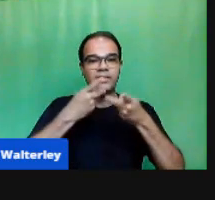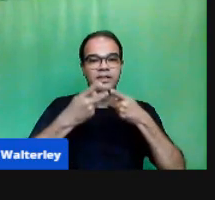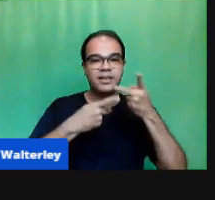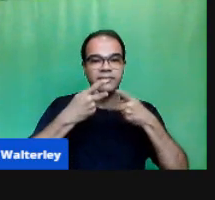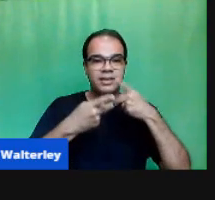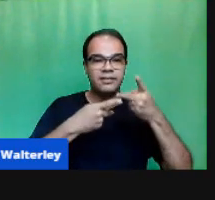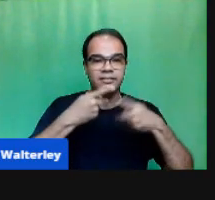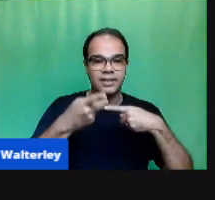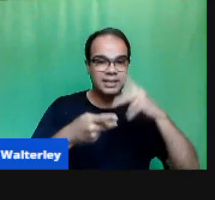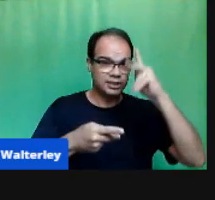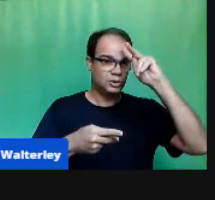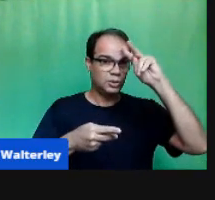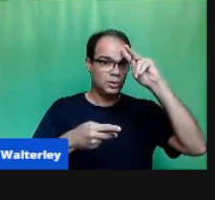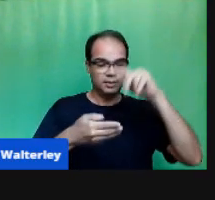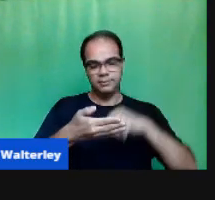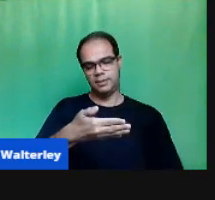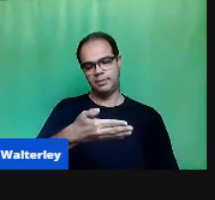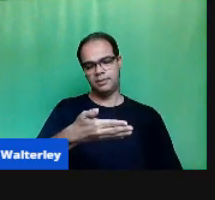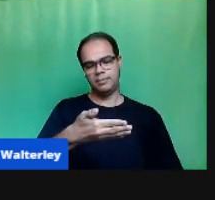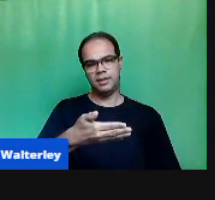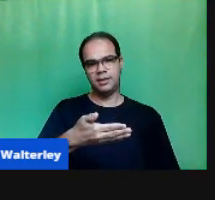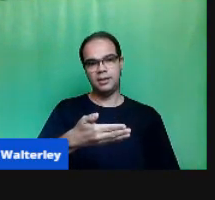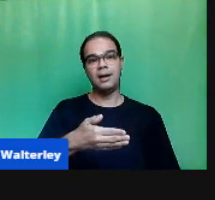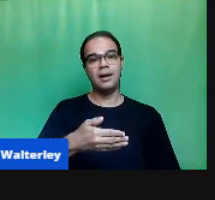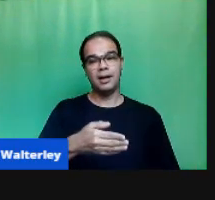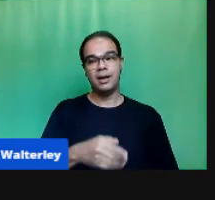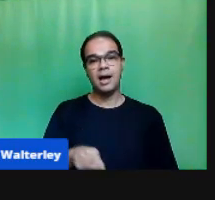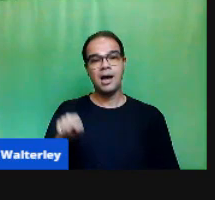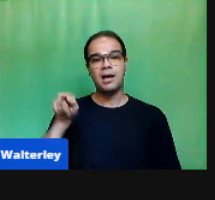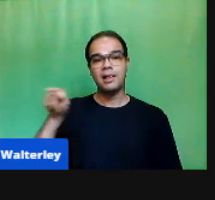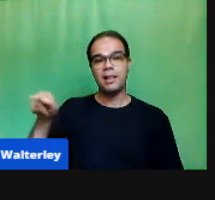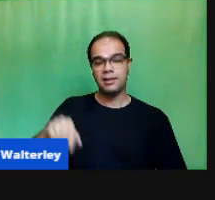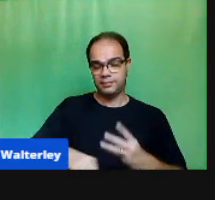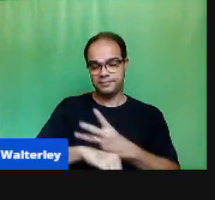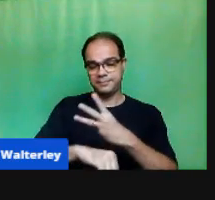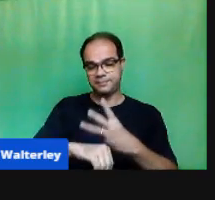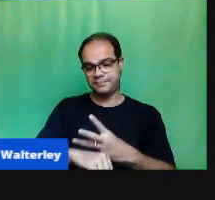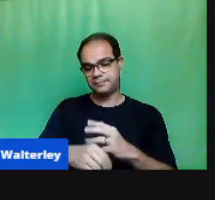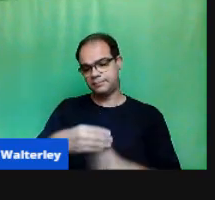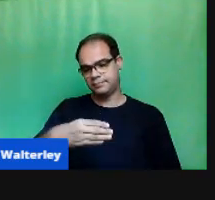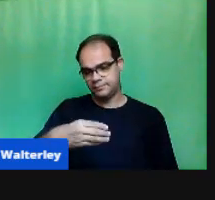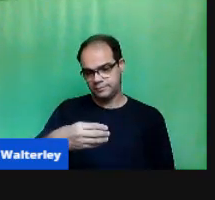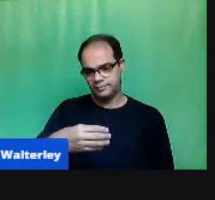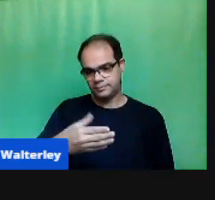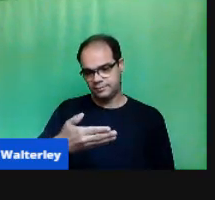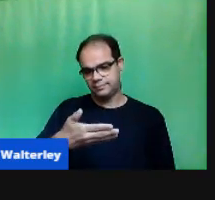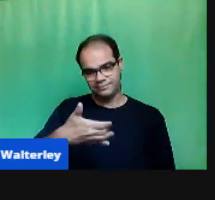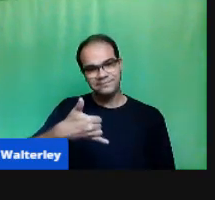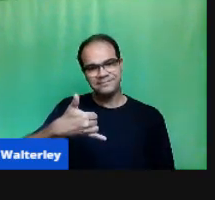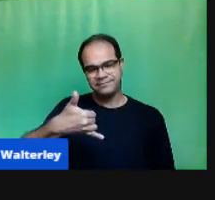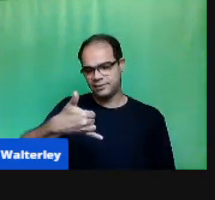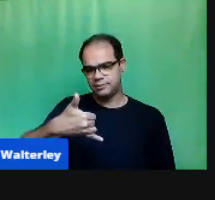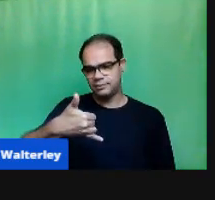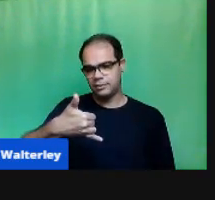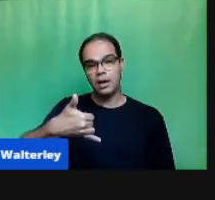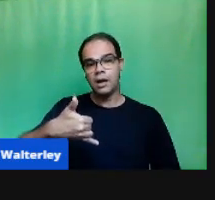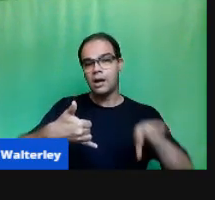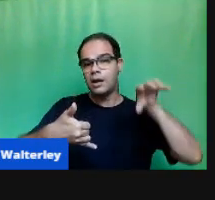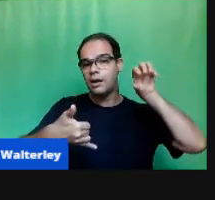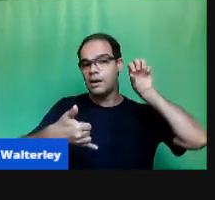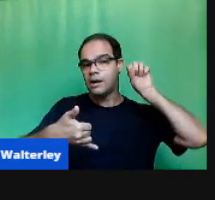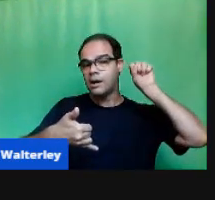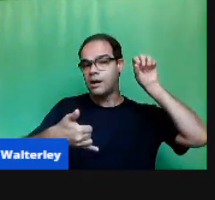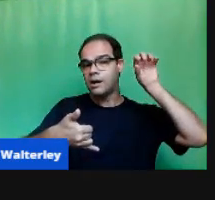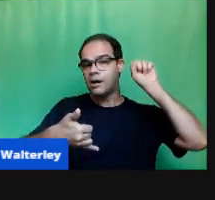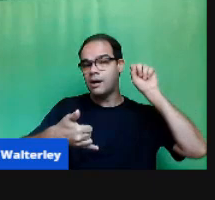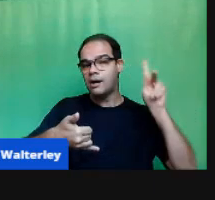vai estar ouvindo a voz da professora, ele vai estar tendo aquele